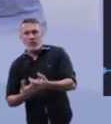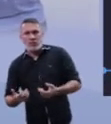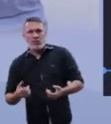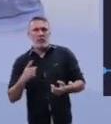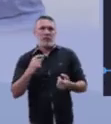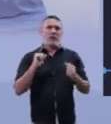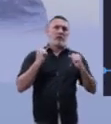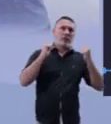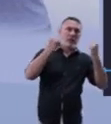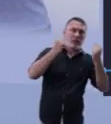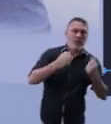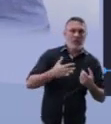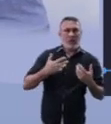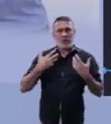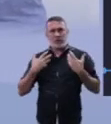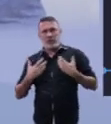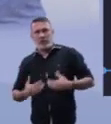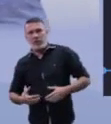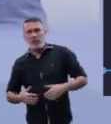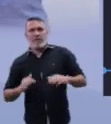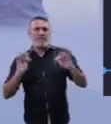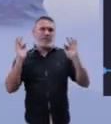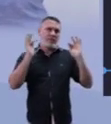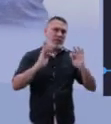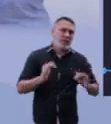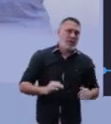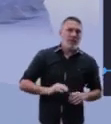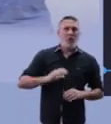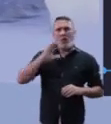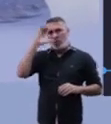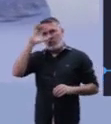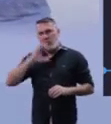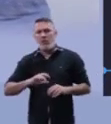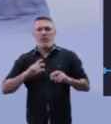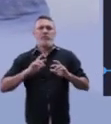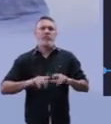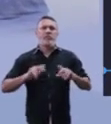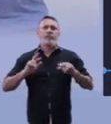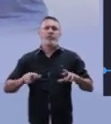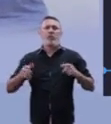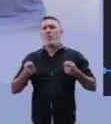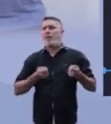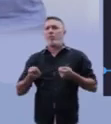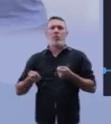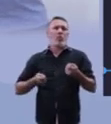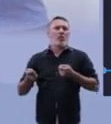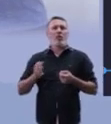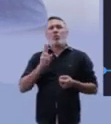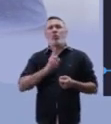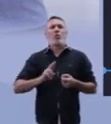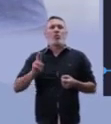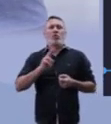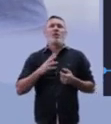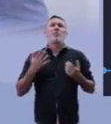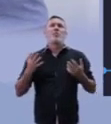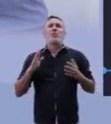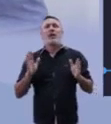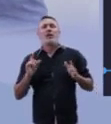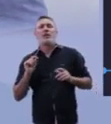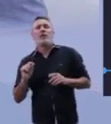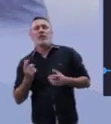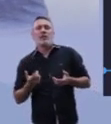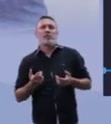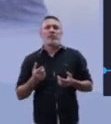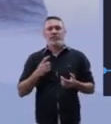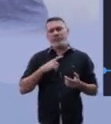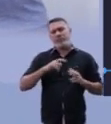é um comportamento. Às vezes você está cansado, é um comportamento. Você está feliz, é um comportamento. Manipulação do comportamento do usuário.